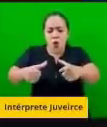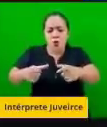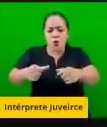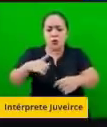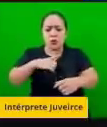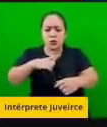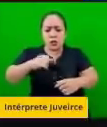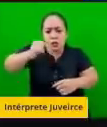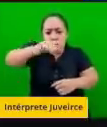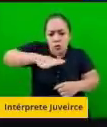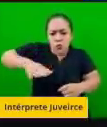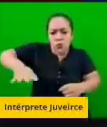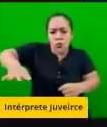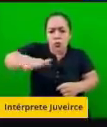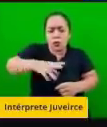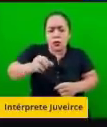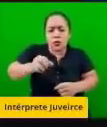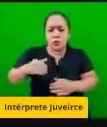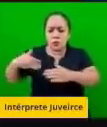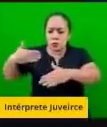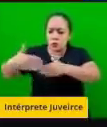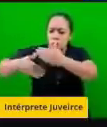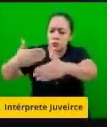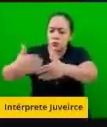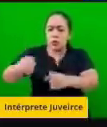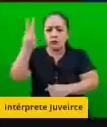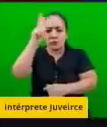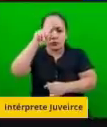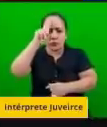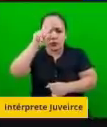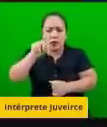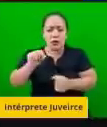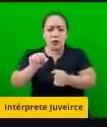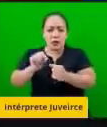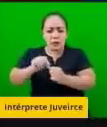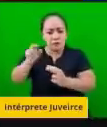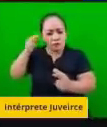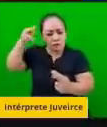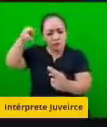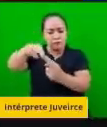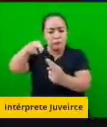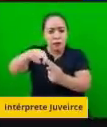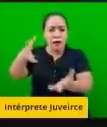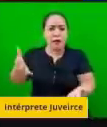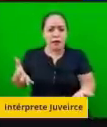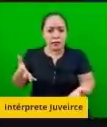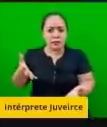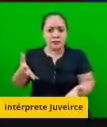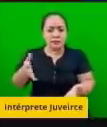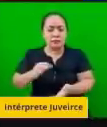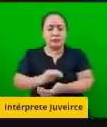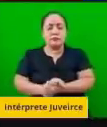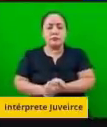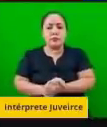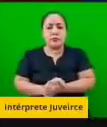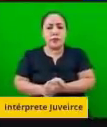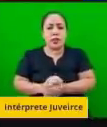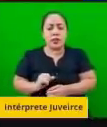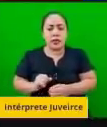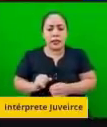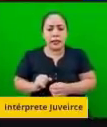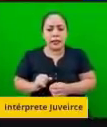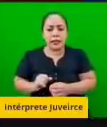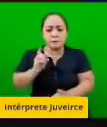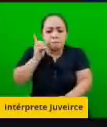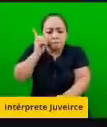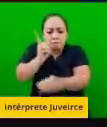dentro do processo histórico a qual ele se refere. Então, fazer todo esse processo de identificar, por exemplo, as